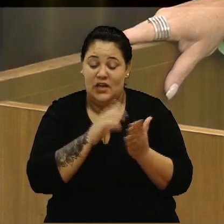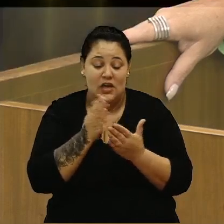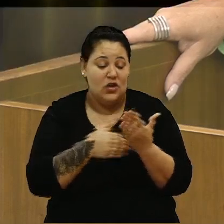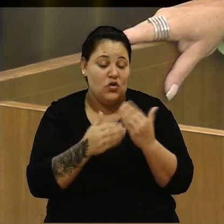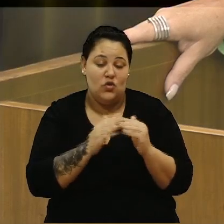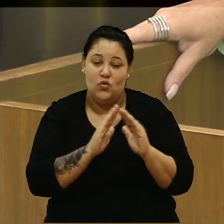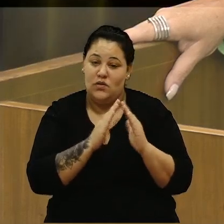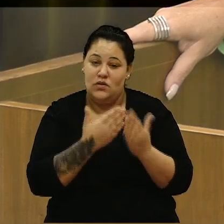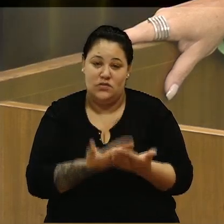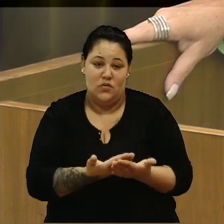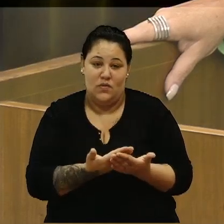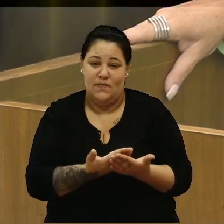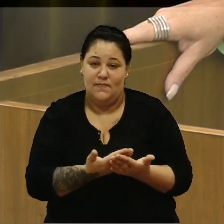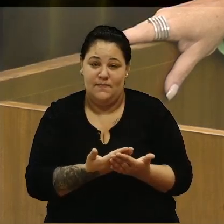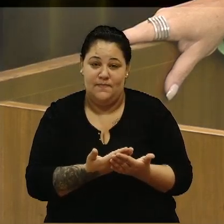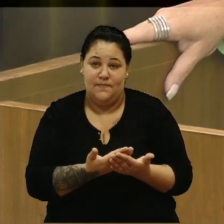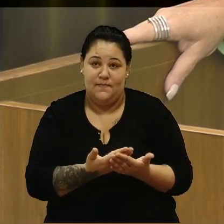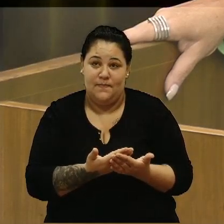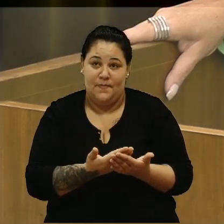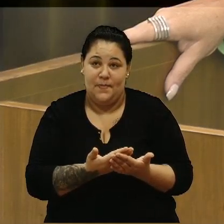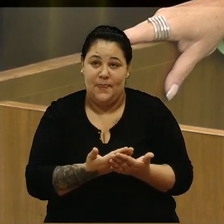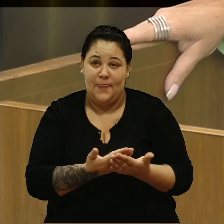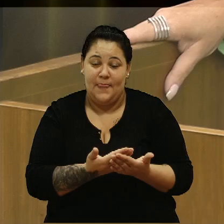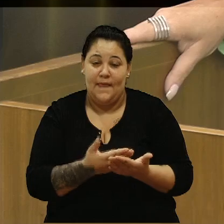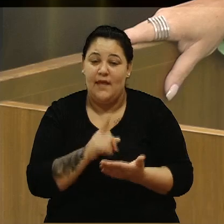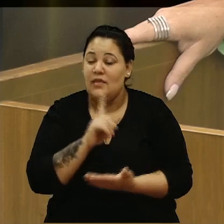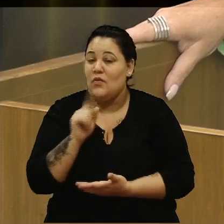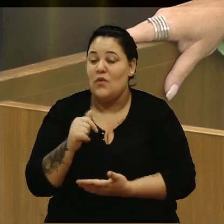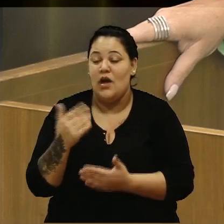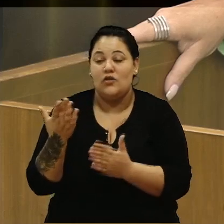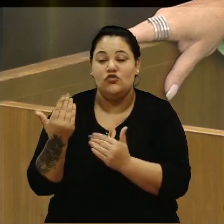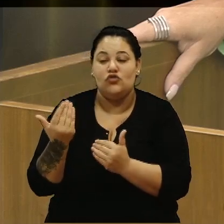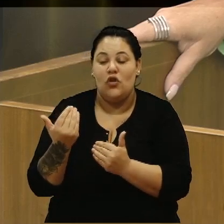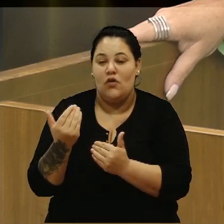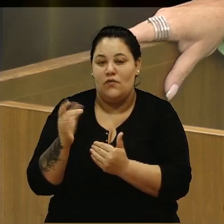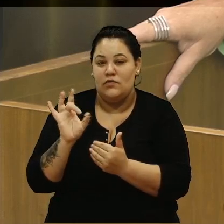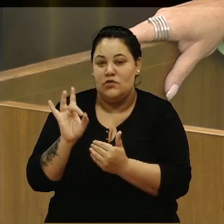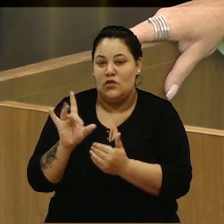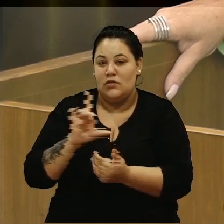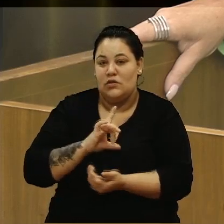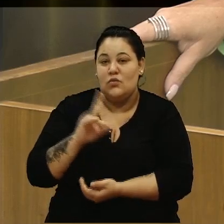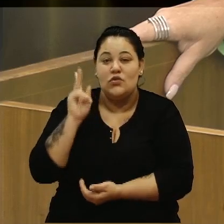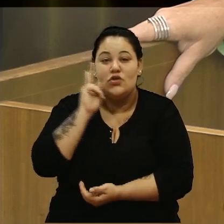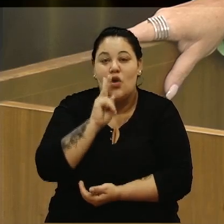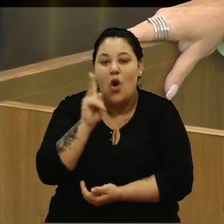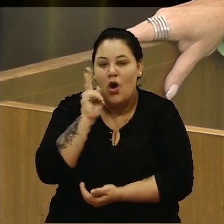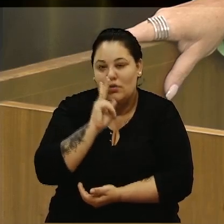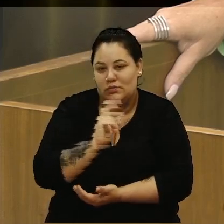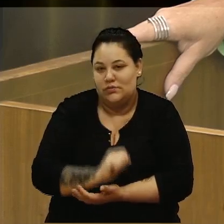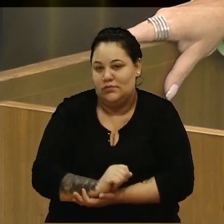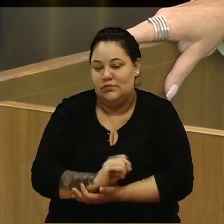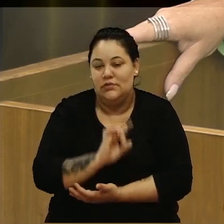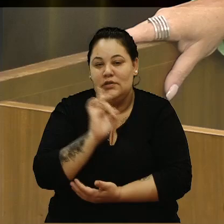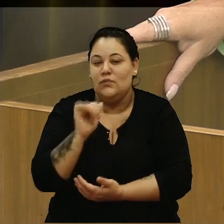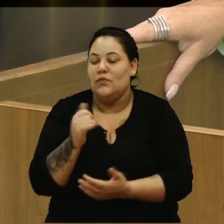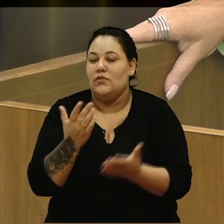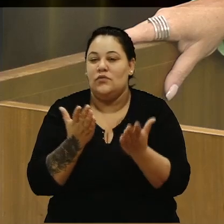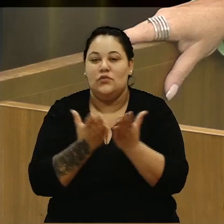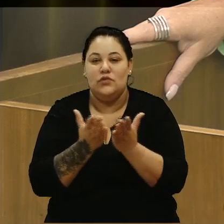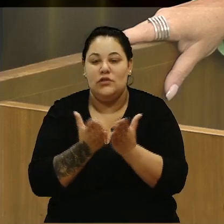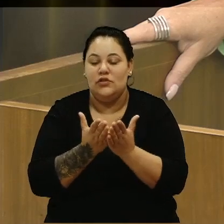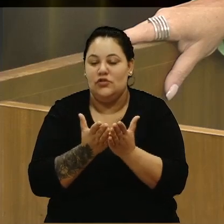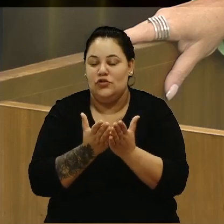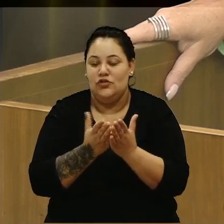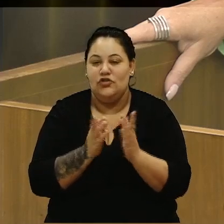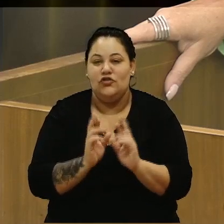escolas. Não era um estudante com histórico, não era um estudante muito diferente